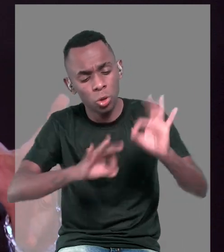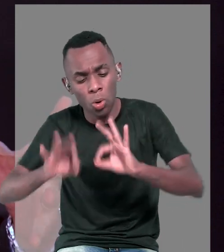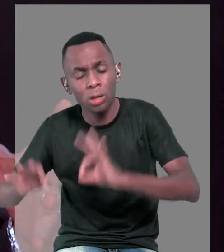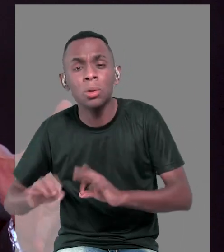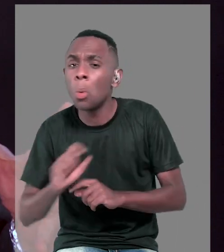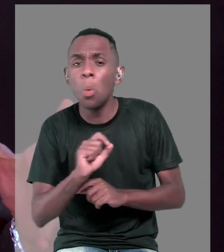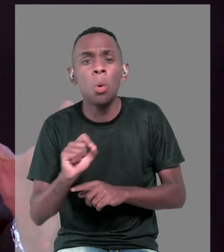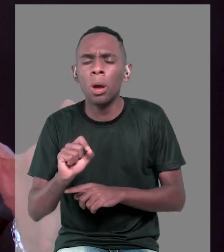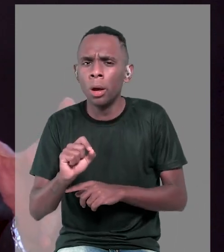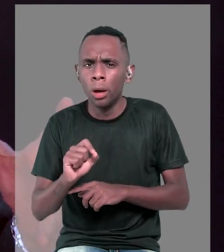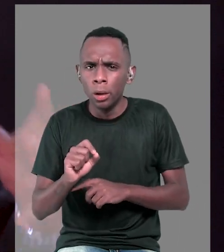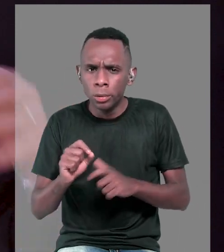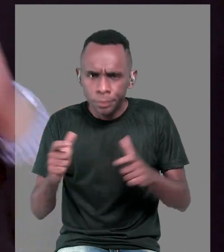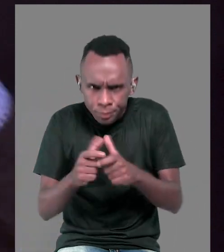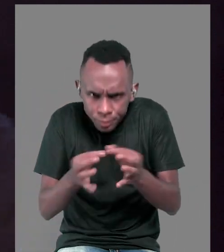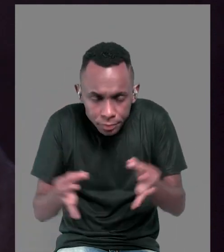não são pouca coisa.